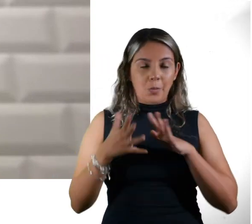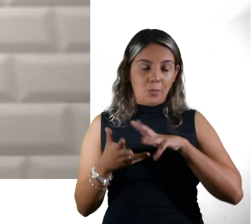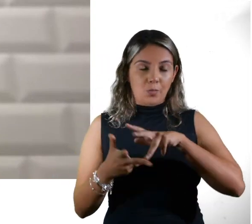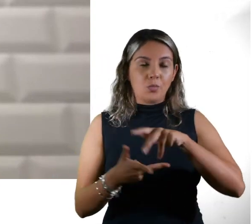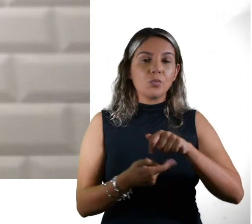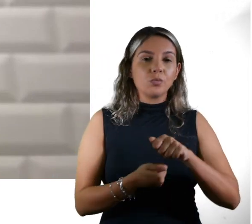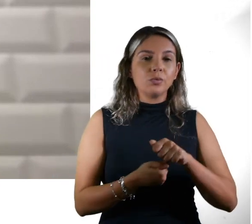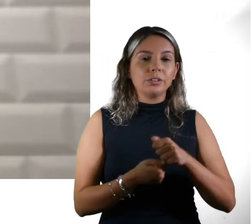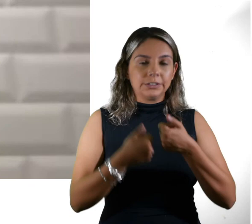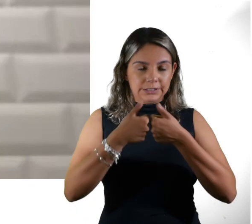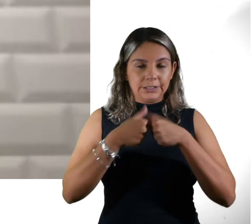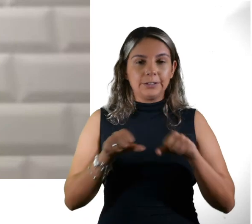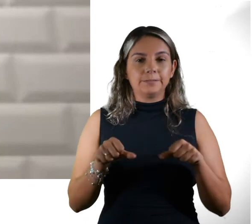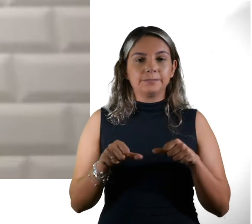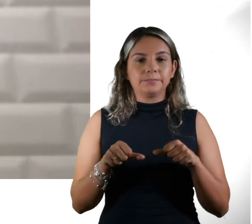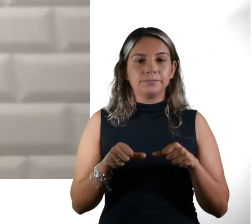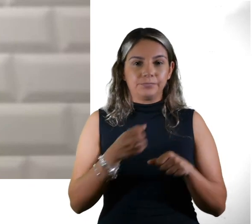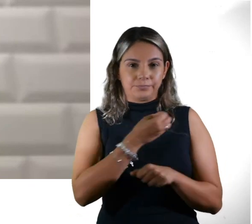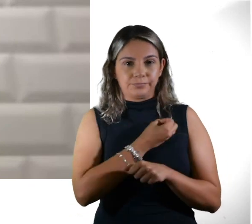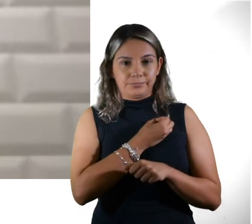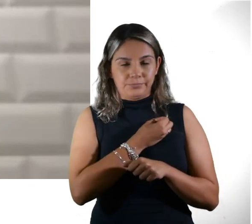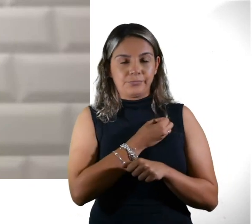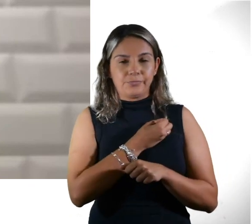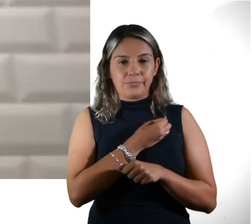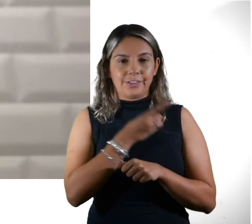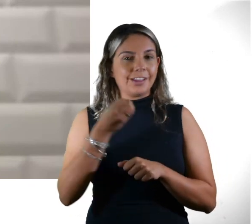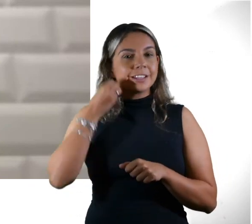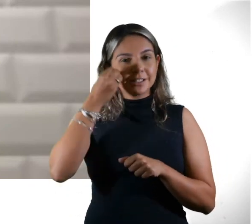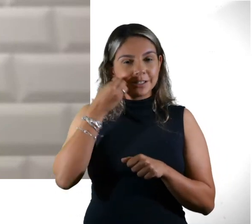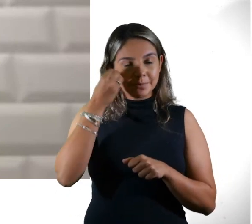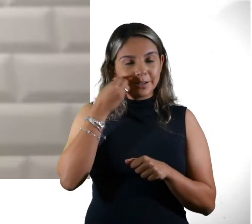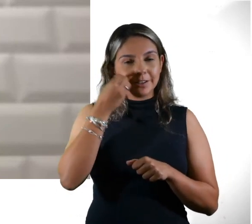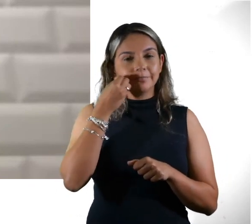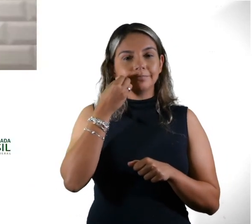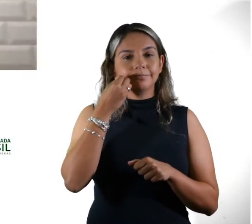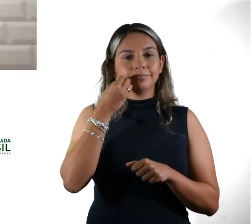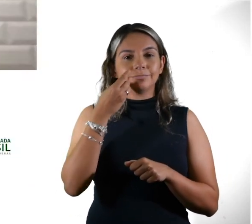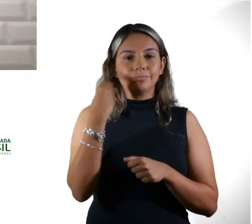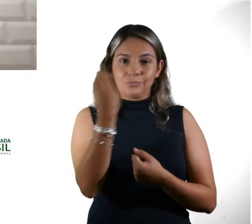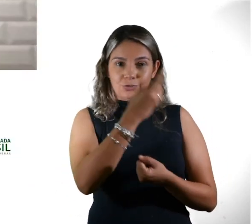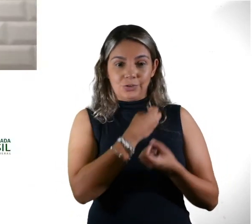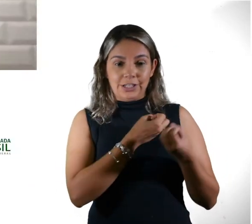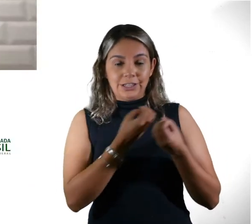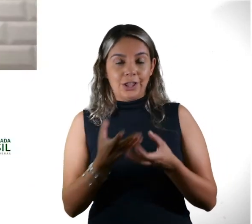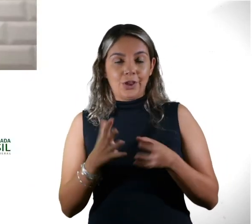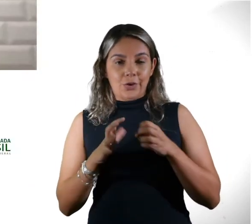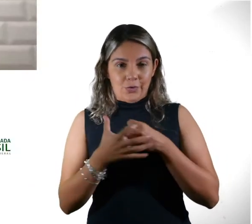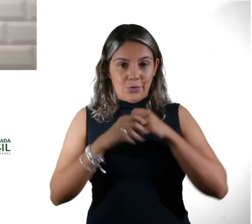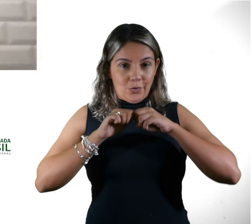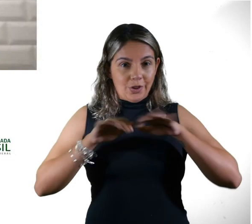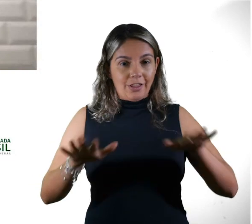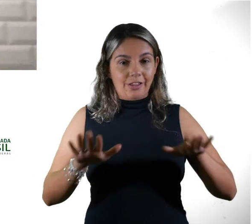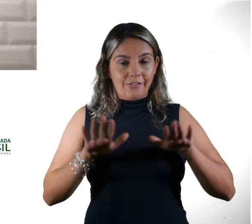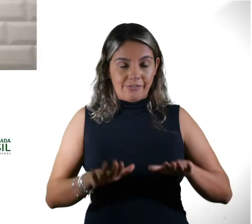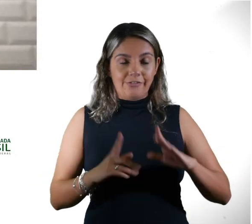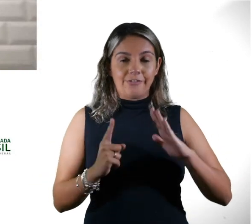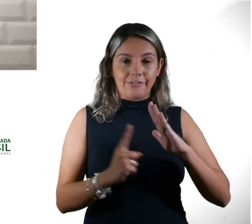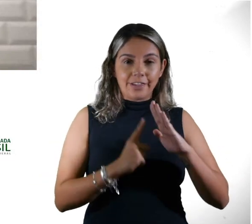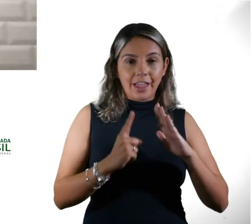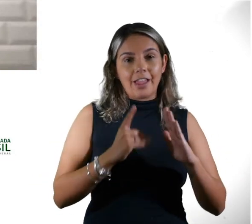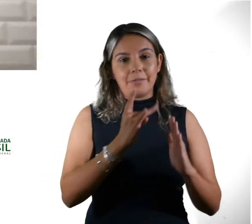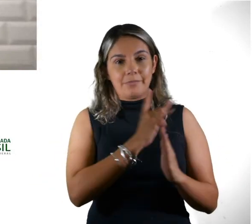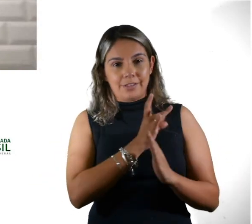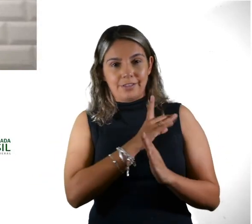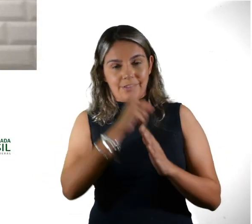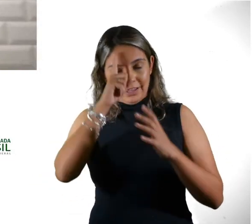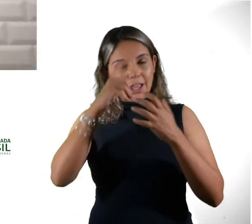planeta estão vivenciando essa experiência que a pandemia nos lançou de confinamento, medo